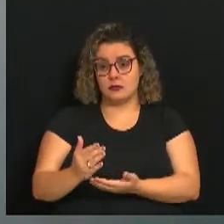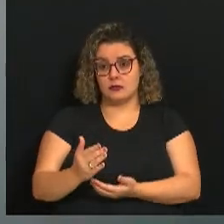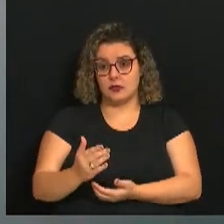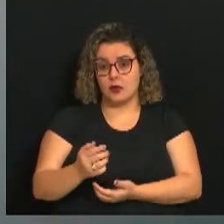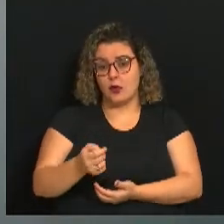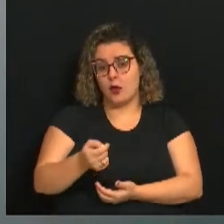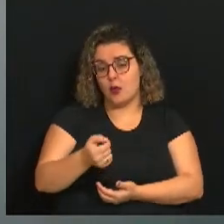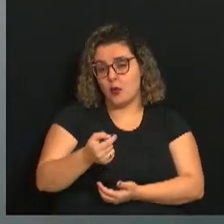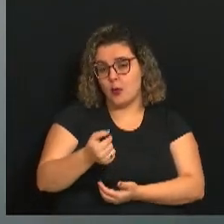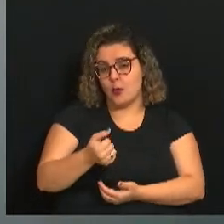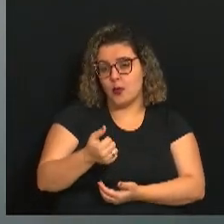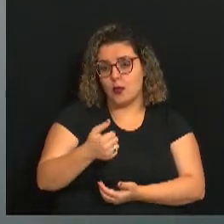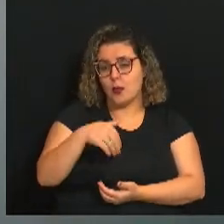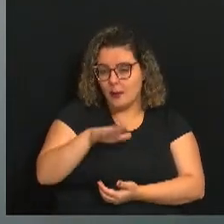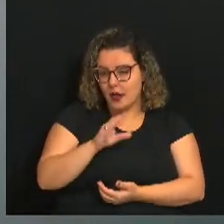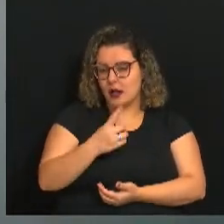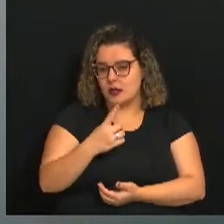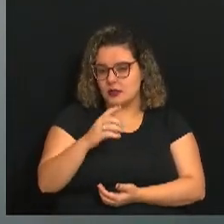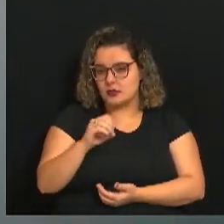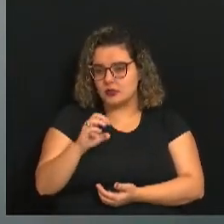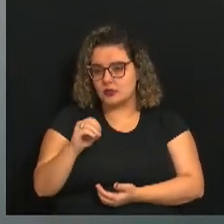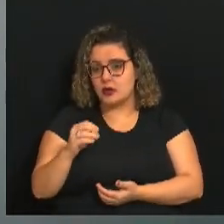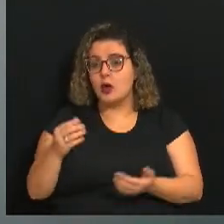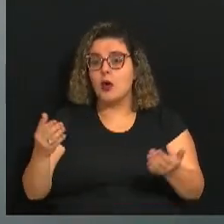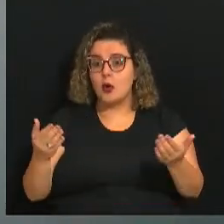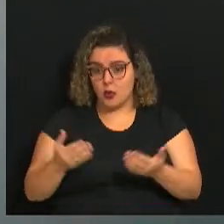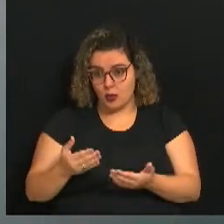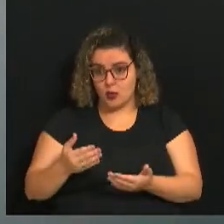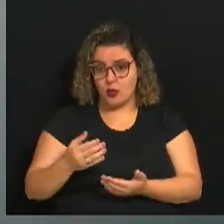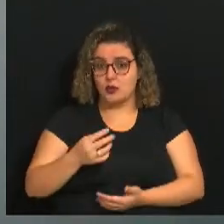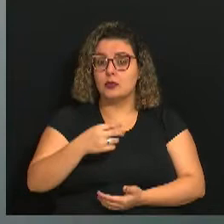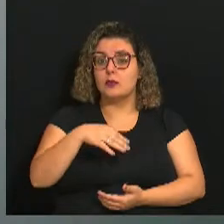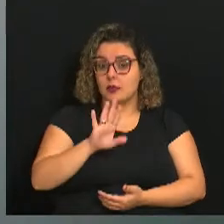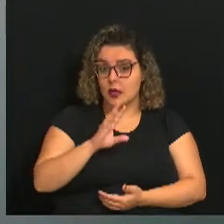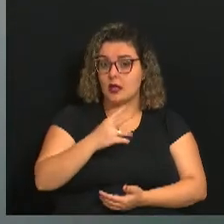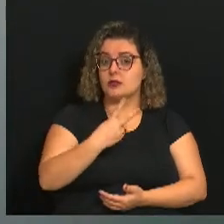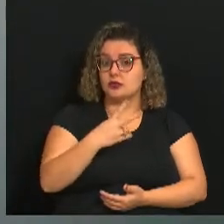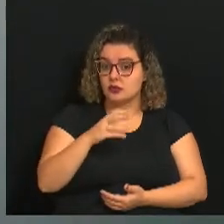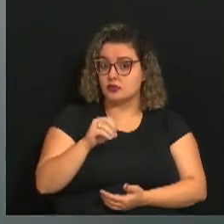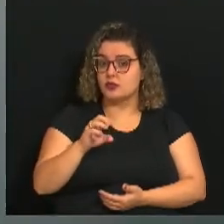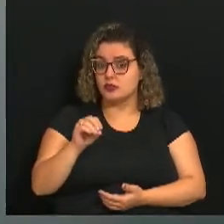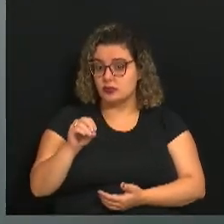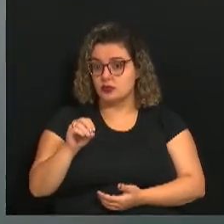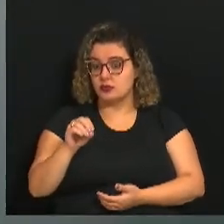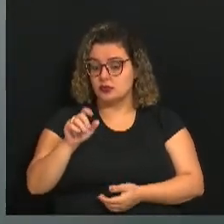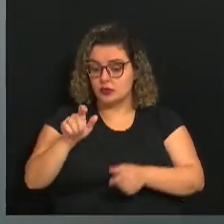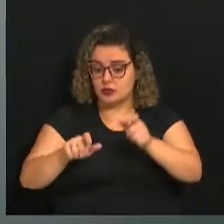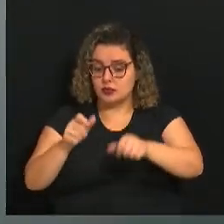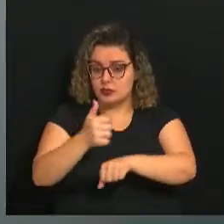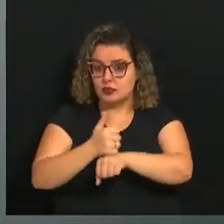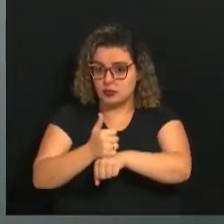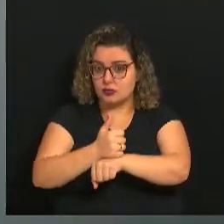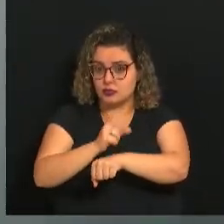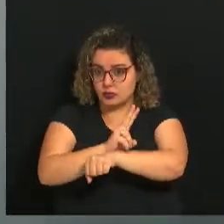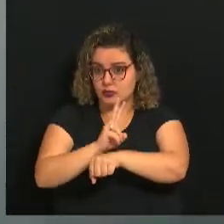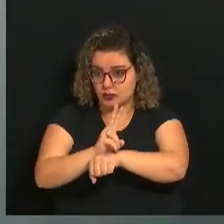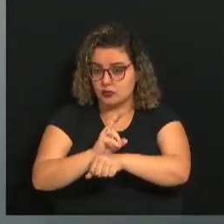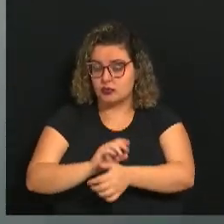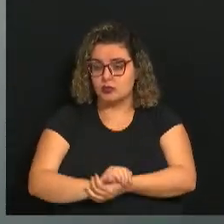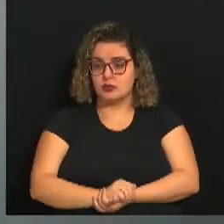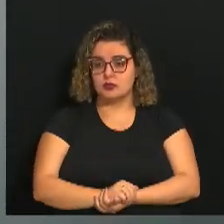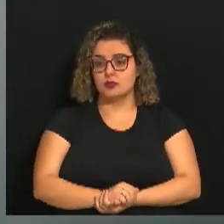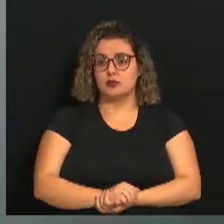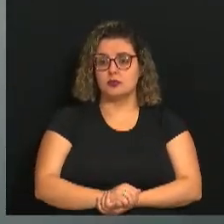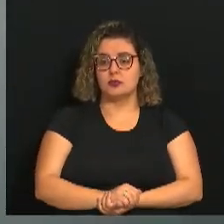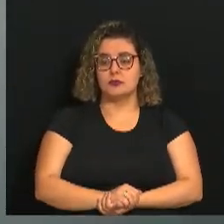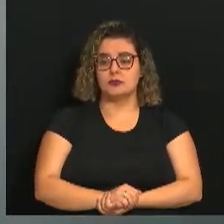100 cuidadores. Hoje nós temos um contrato com mais de 260 cuidadores. Outra área também que nós